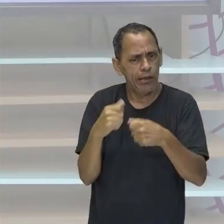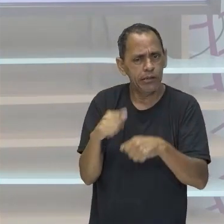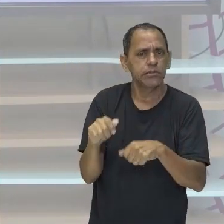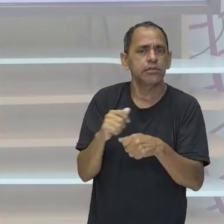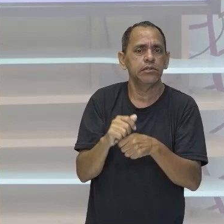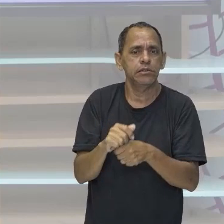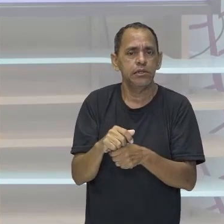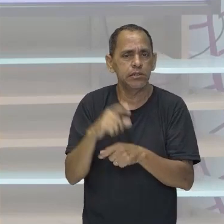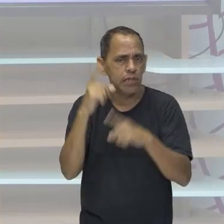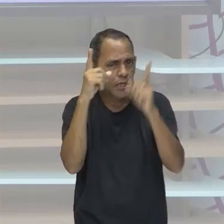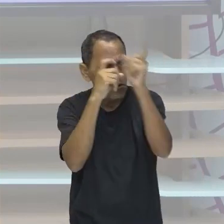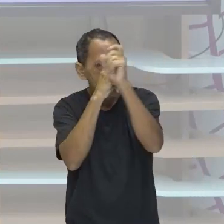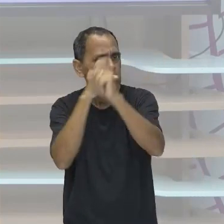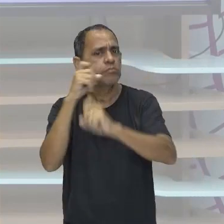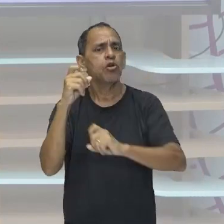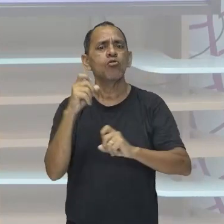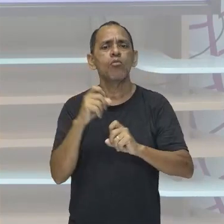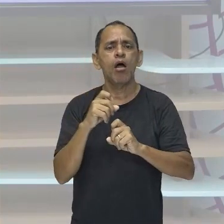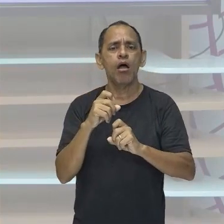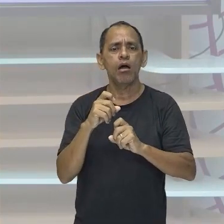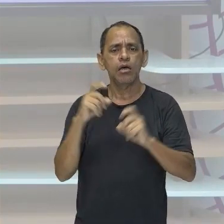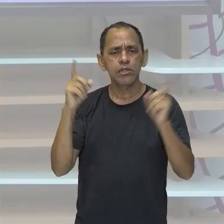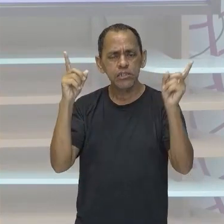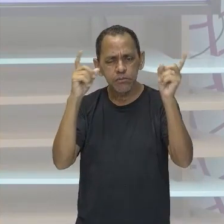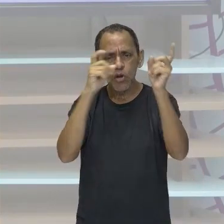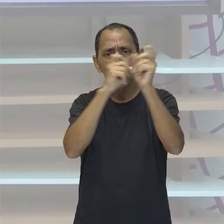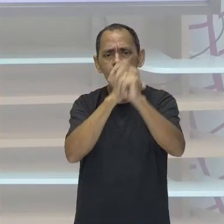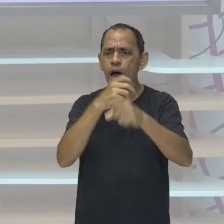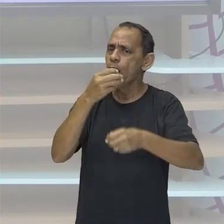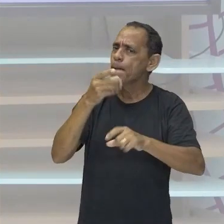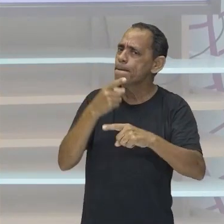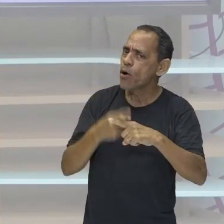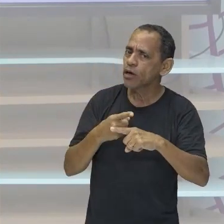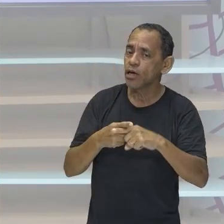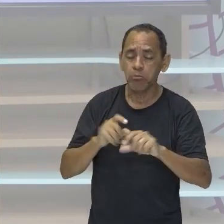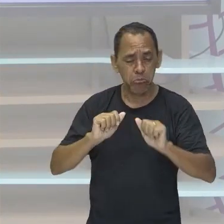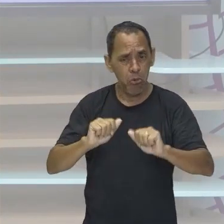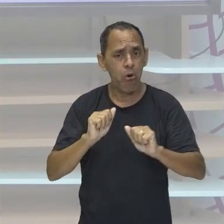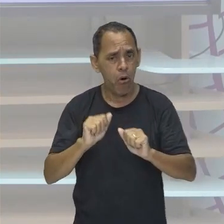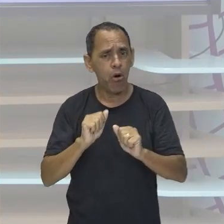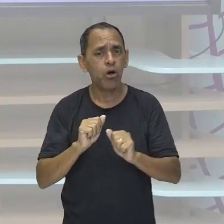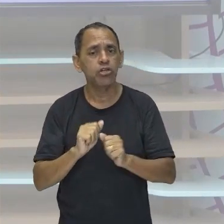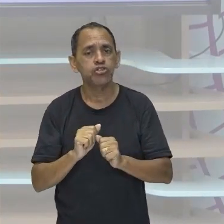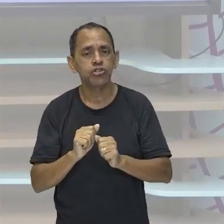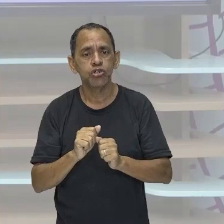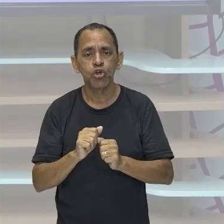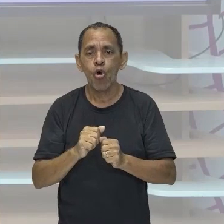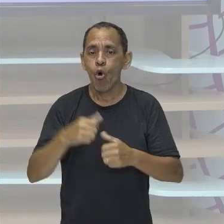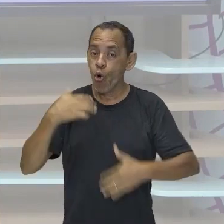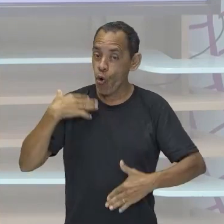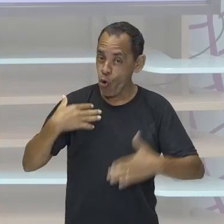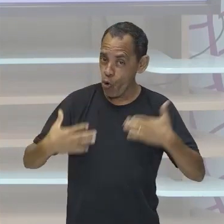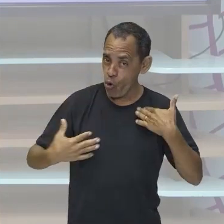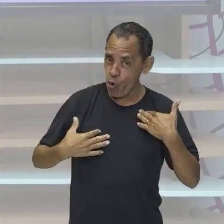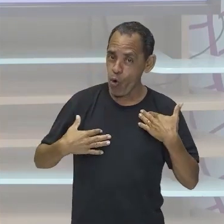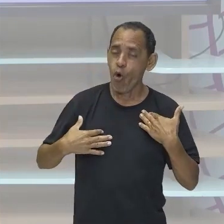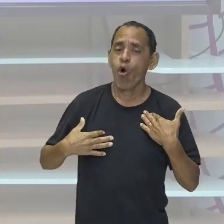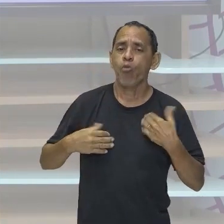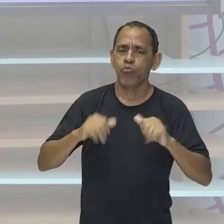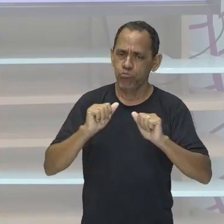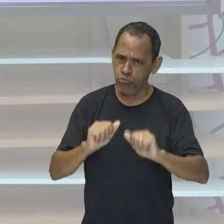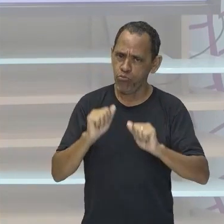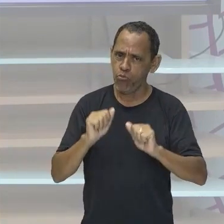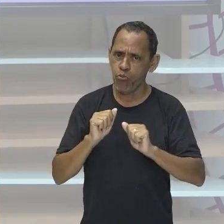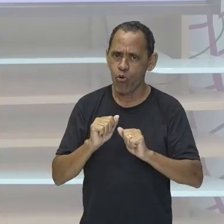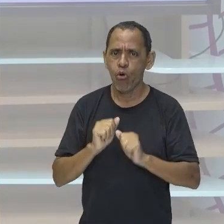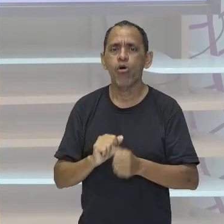massa corpórea, certo? Porque você pode estar, como nós costumamos falar, com um excesso de massa